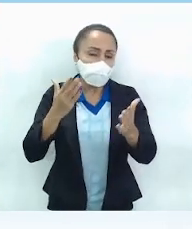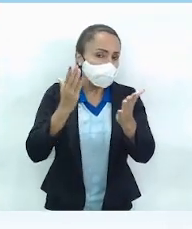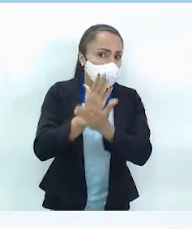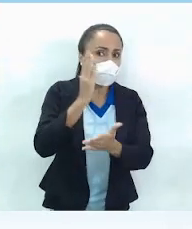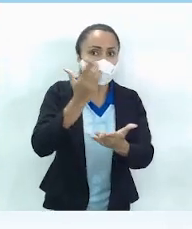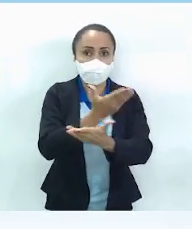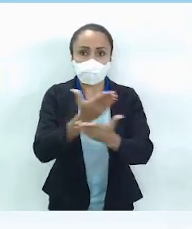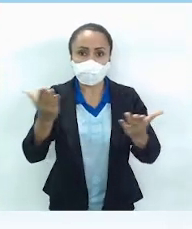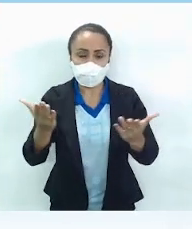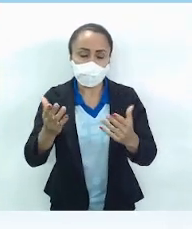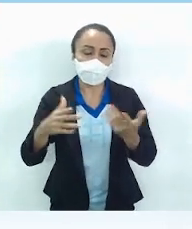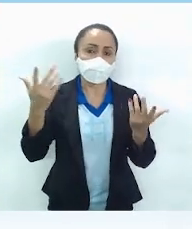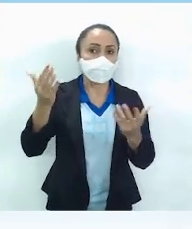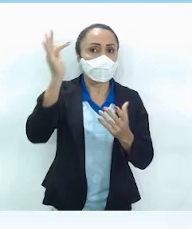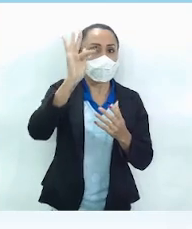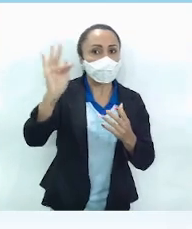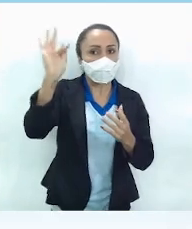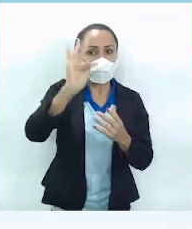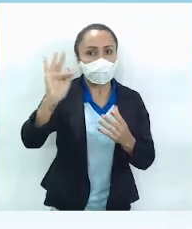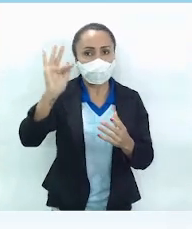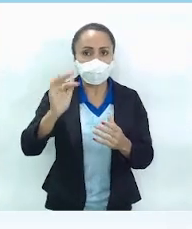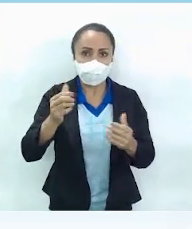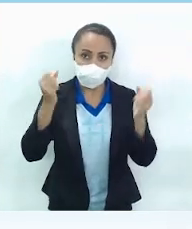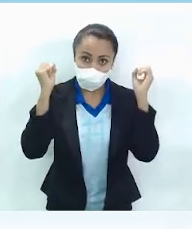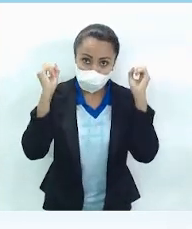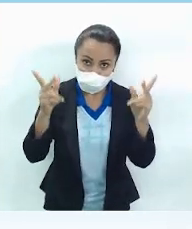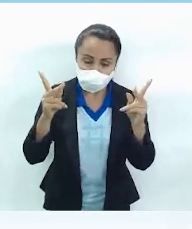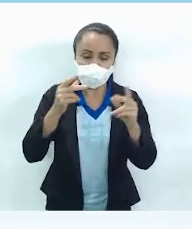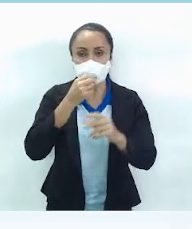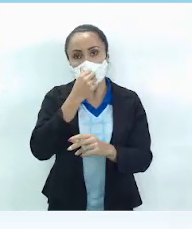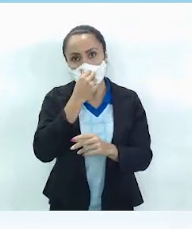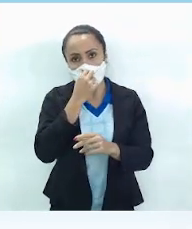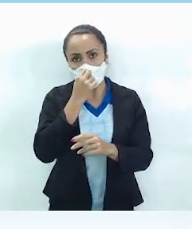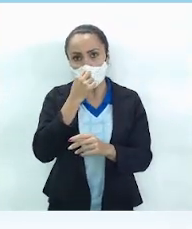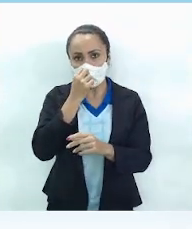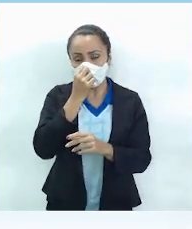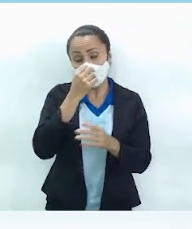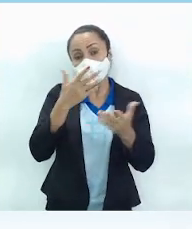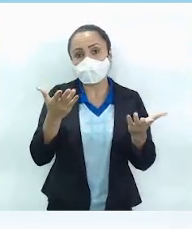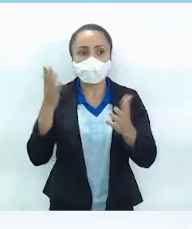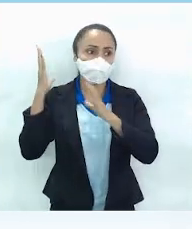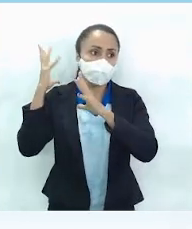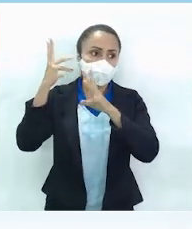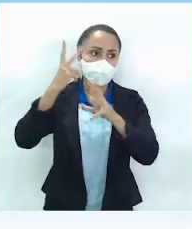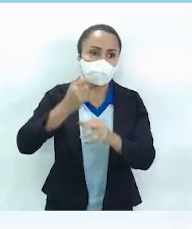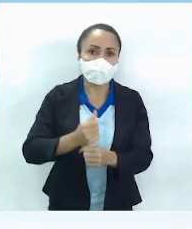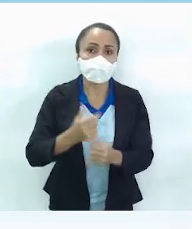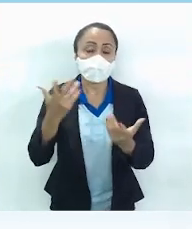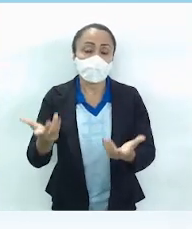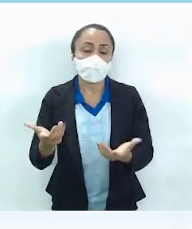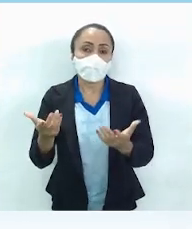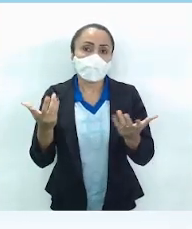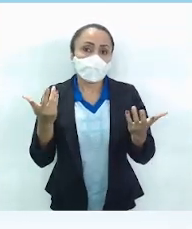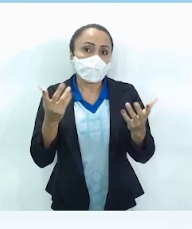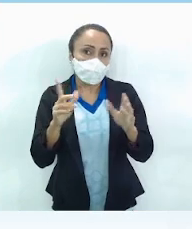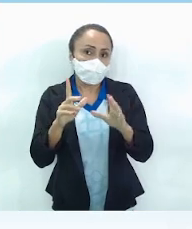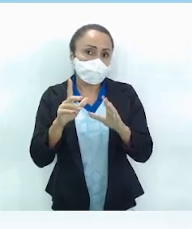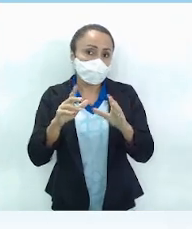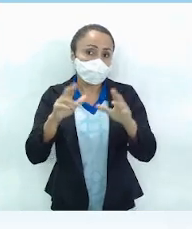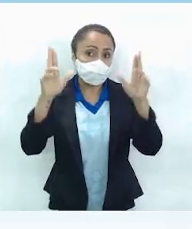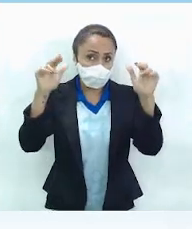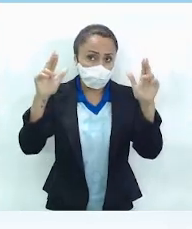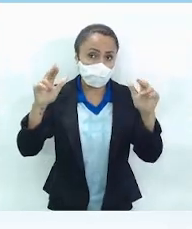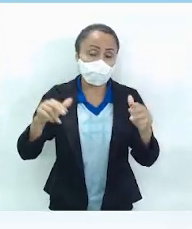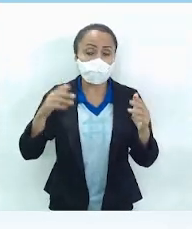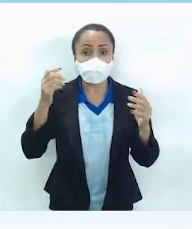superior numa universidade pública, e vai dar tudo certo, tá? Então a gente vai fazer uma revisão de alguns temas que já trabalhamos, vamos responder